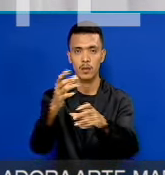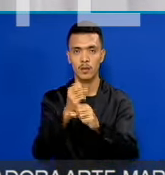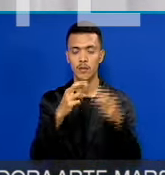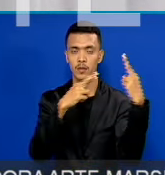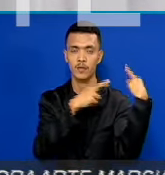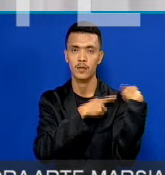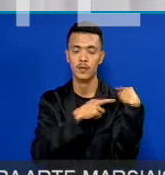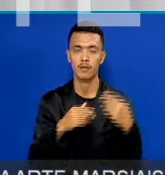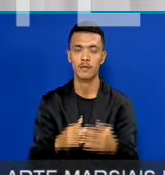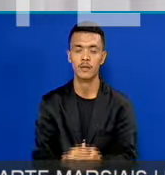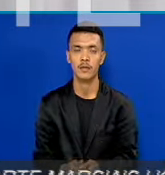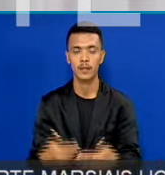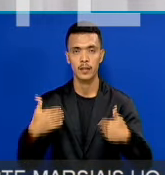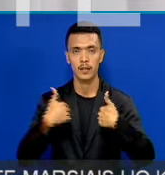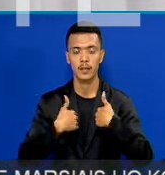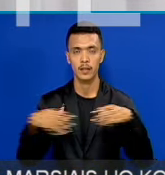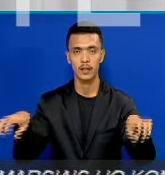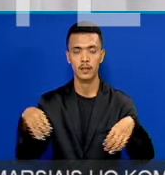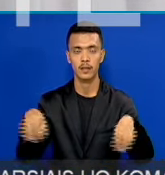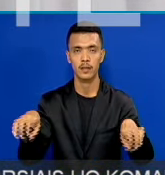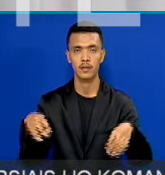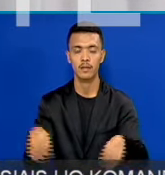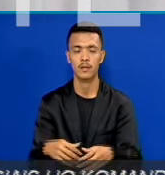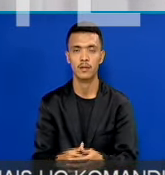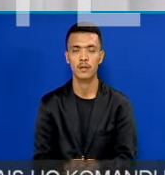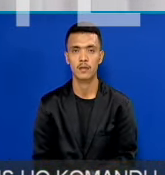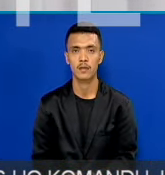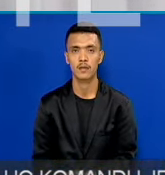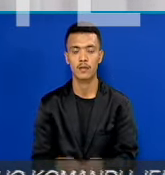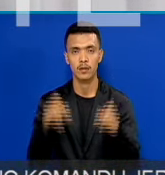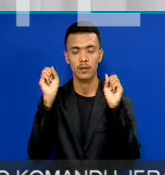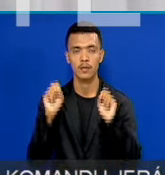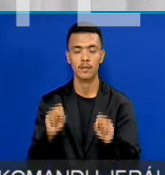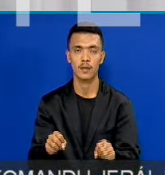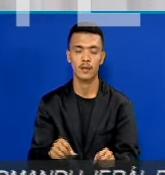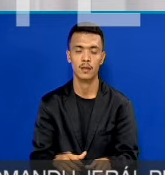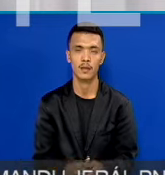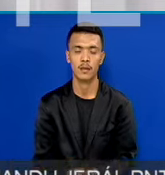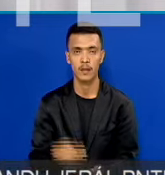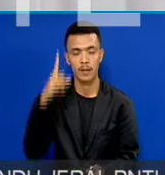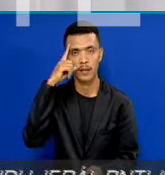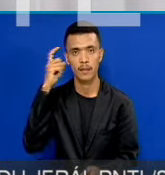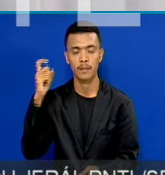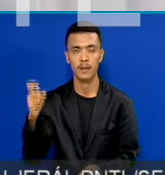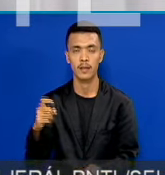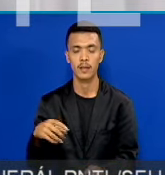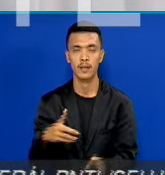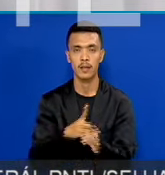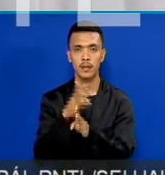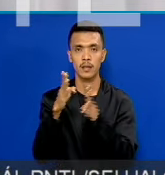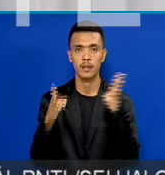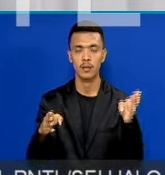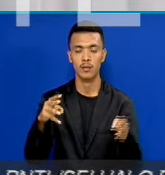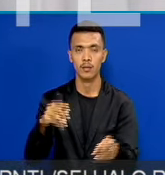E a gestão de mercado e turismo de diretoria. Também, diretora da Administração